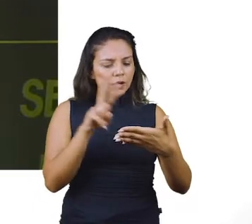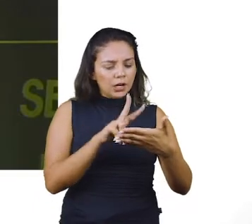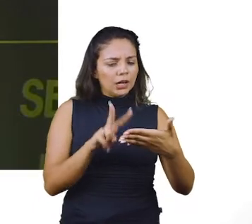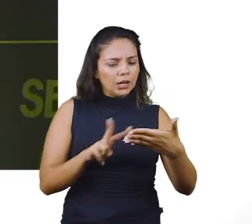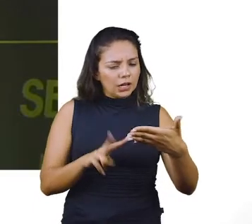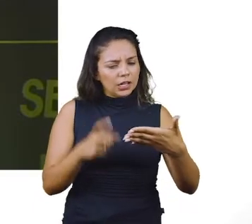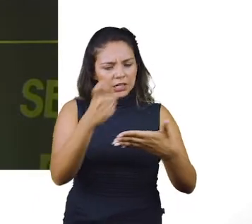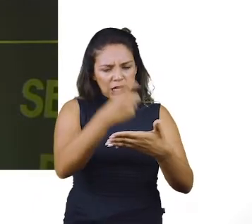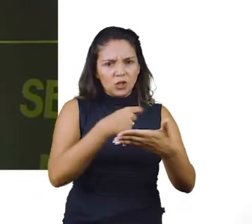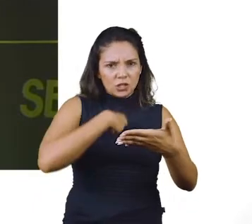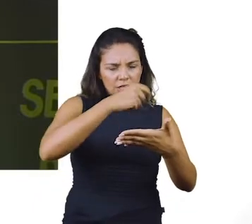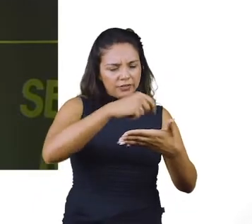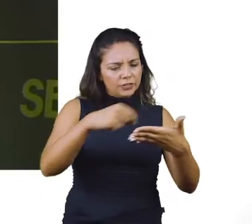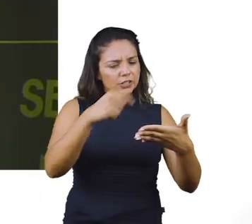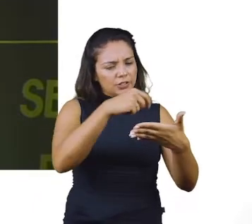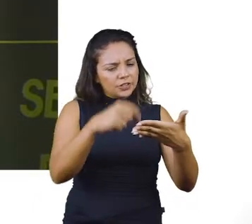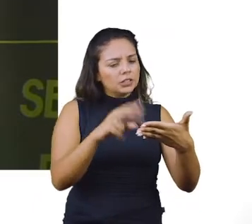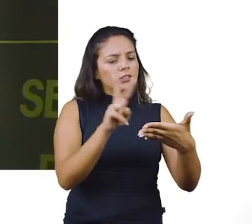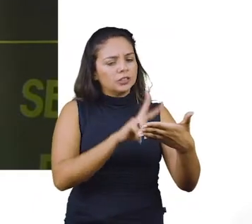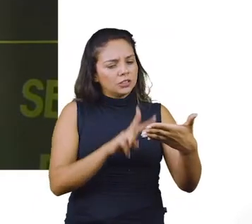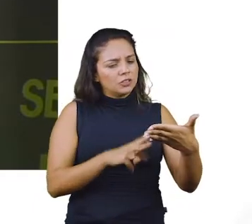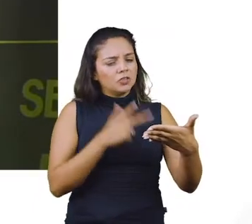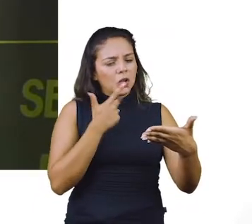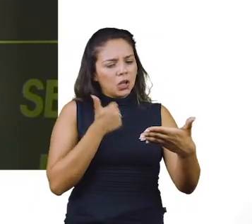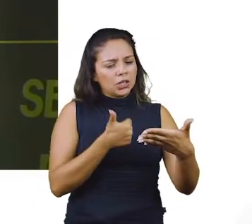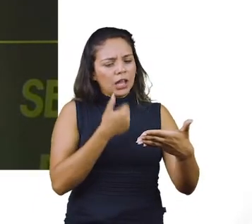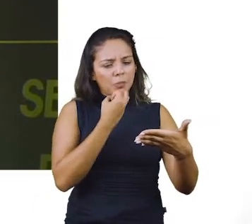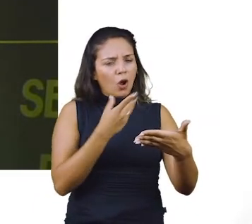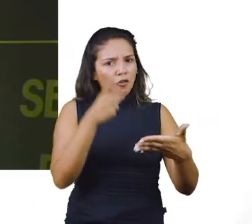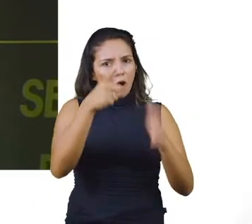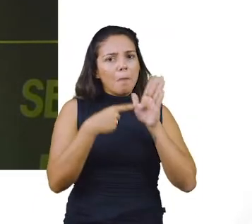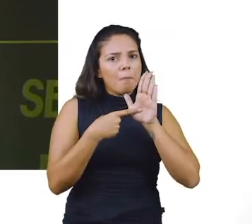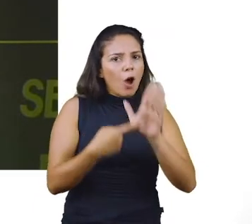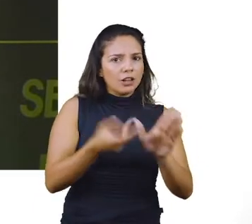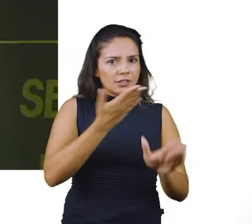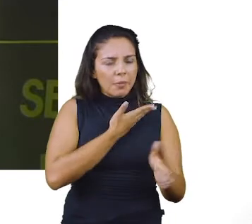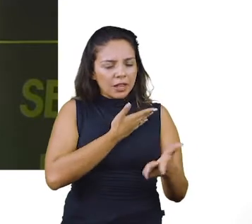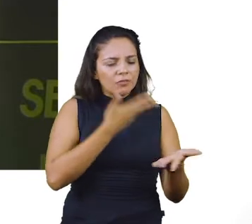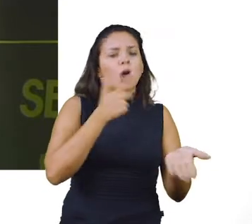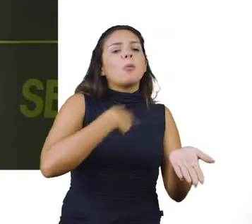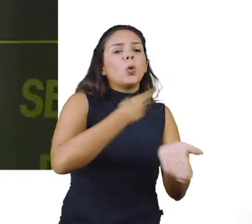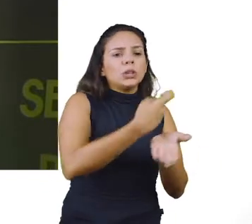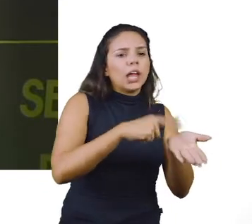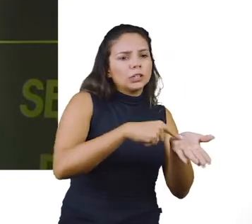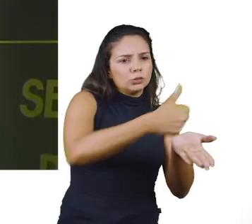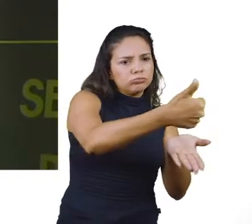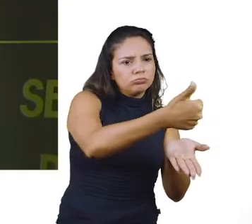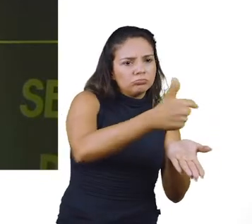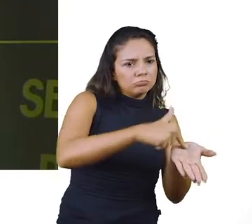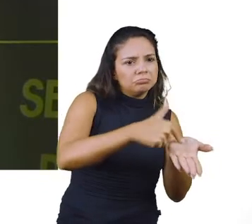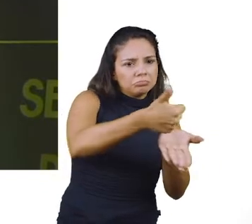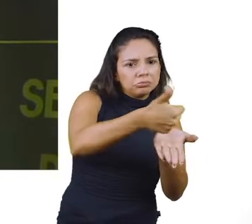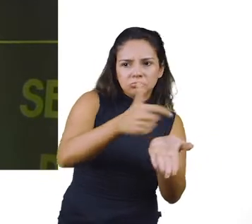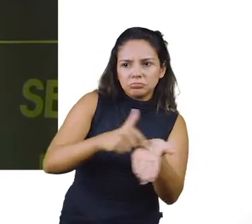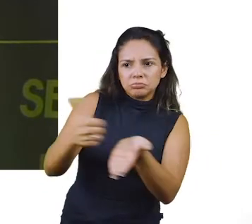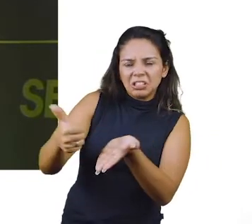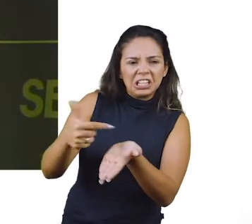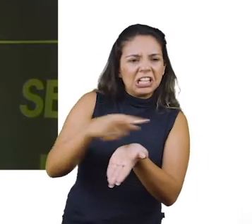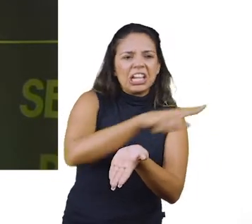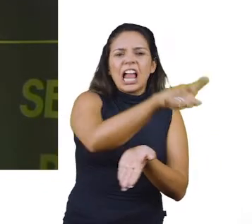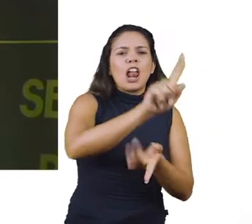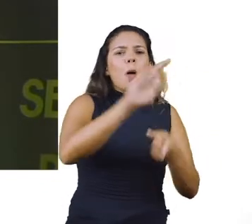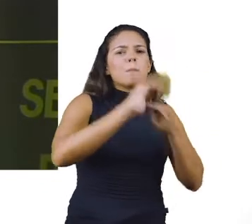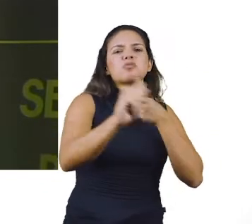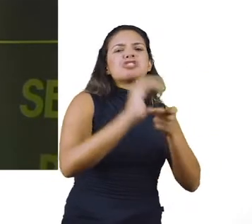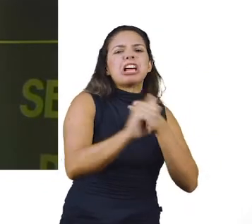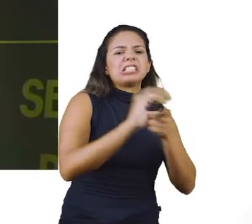mostre o seu texto também para alguns amigos, para algumas pessoas que você tem confiança, não é? Que não vão jogar confete, que não vão falar que está bom para